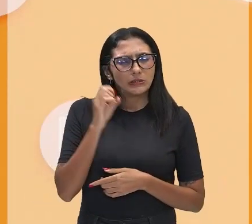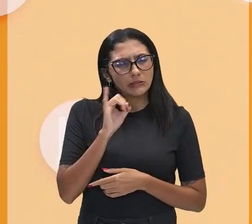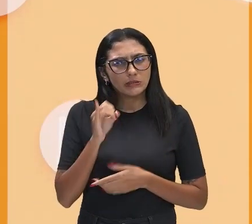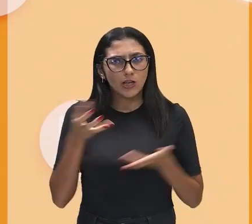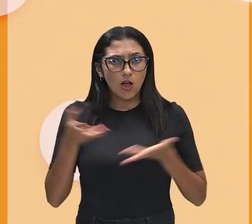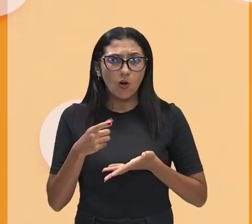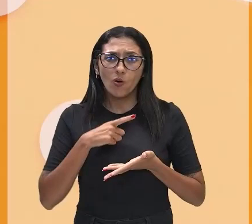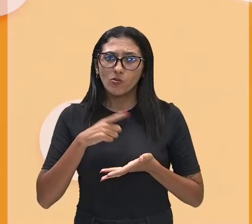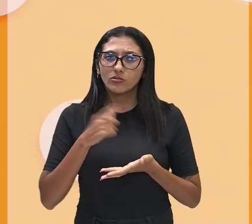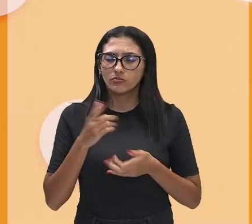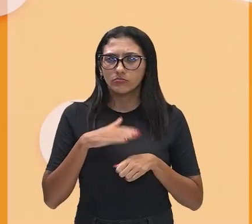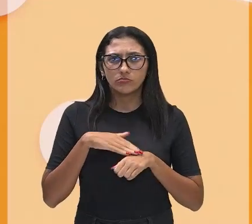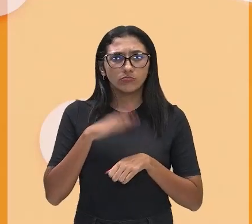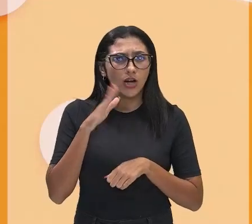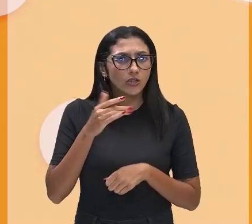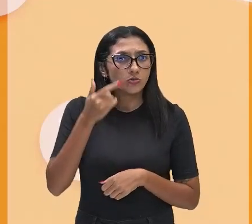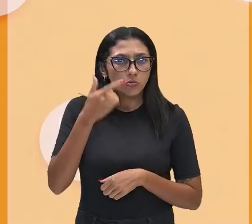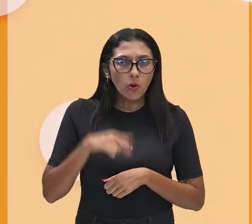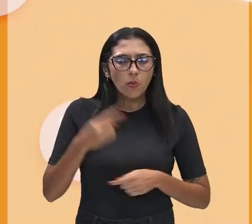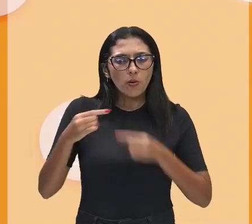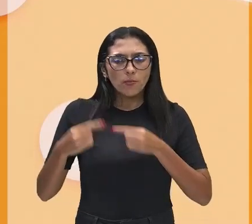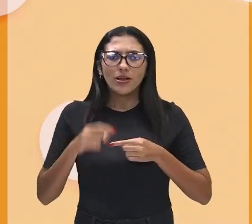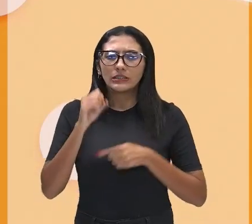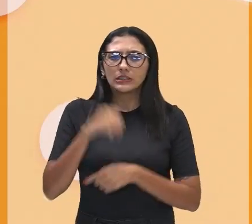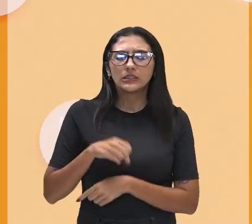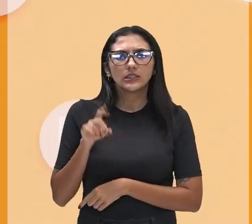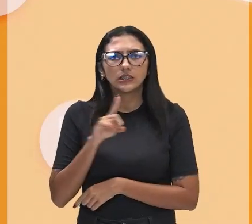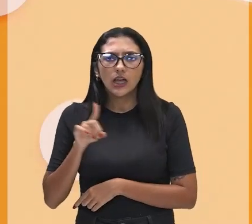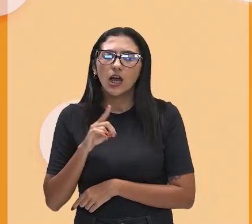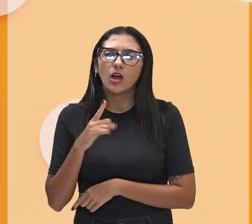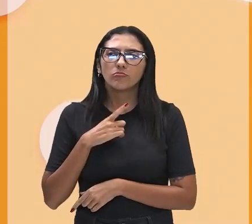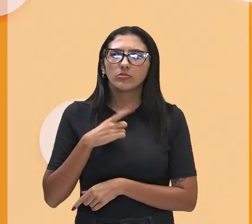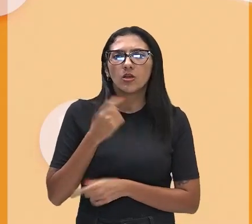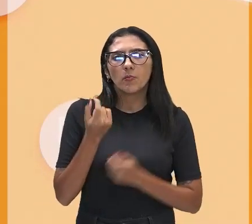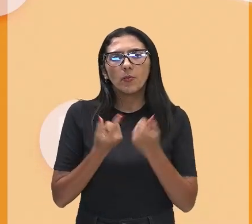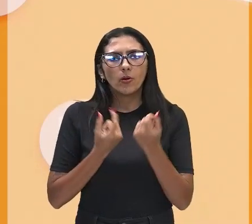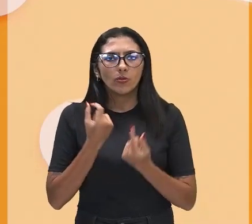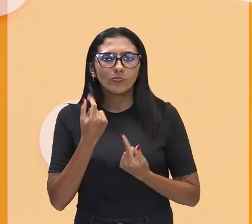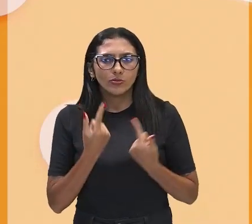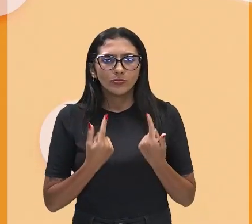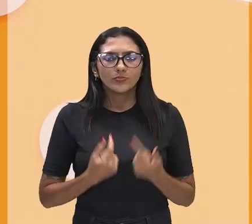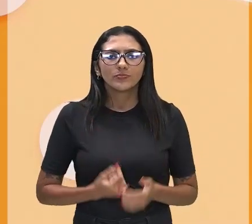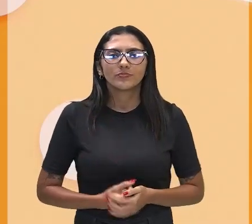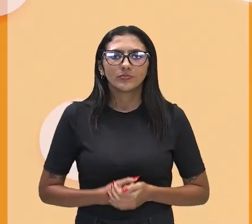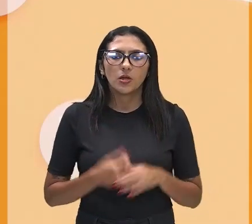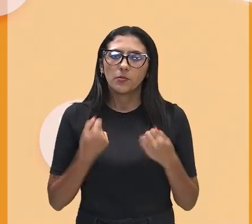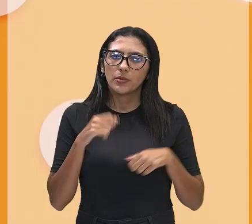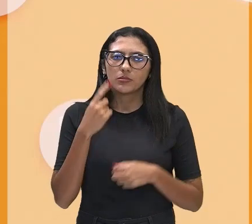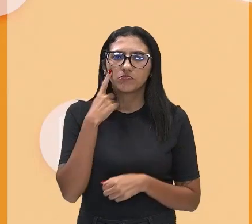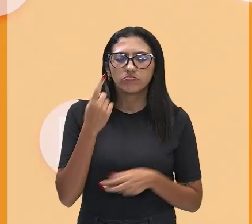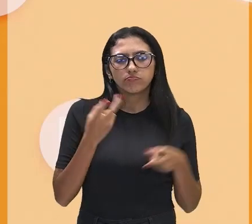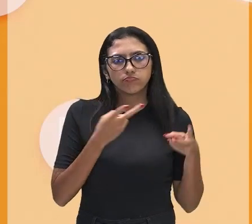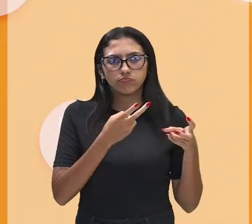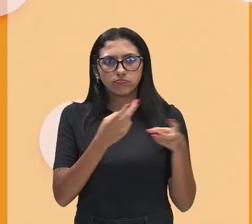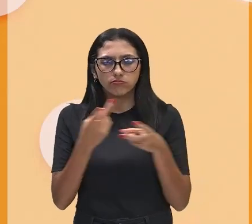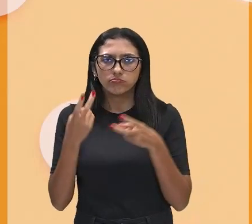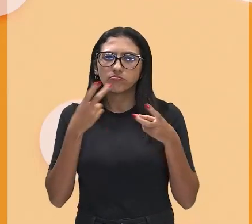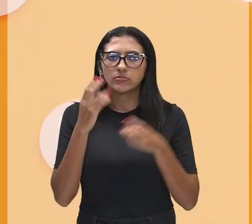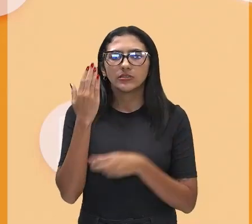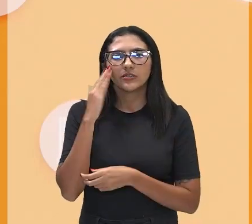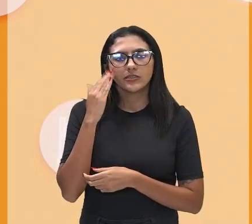ocorrer ainda mais conflitos ou não? Vai parar? Vai diminuir? É aí que a gente tem que observar